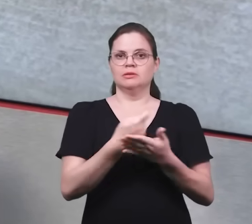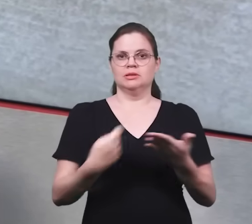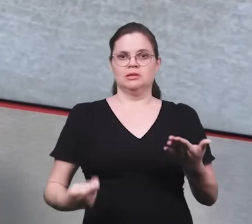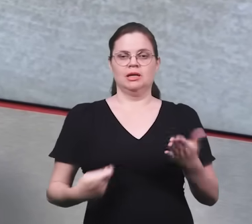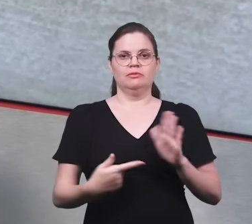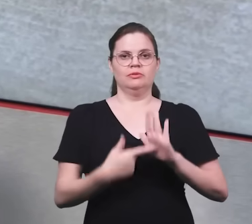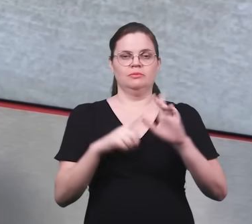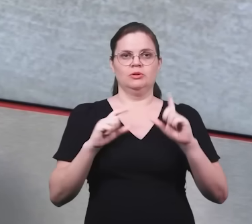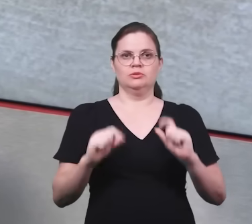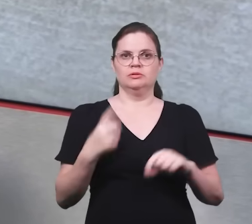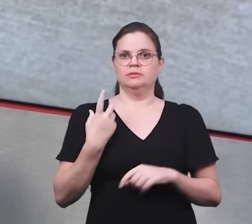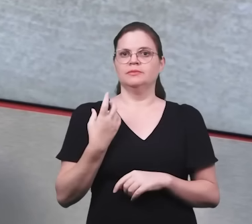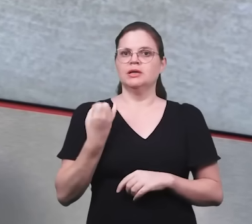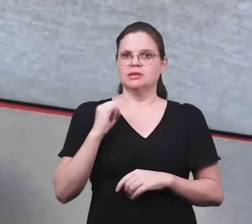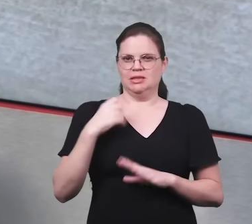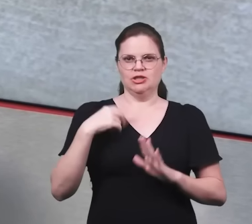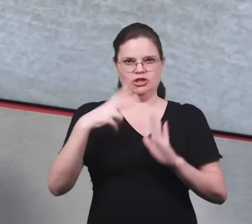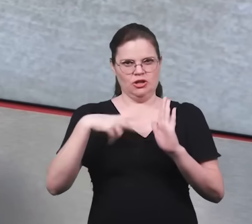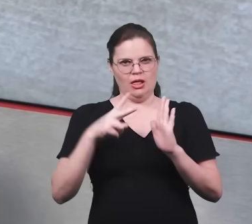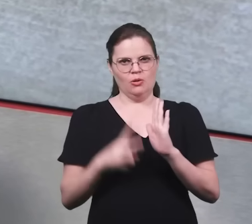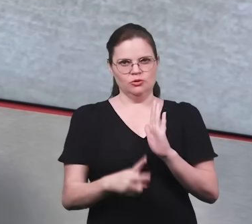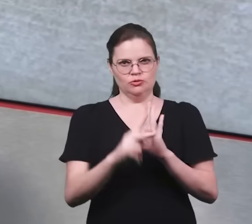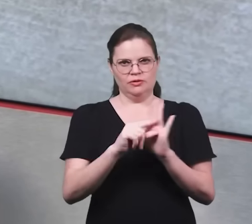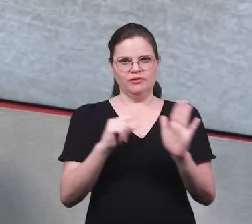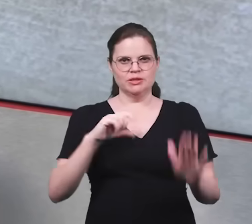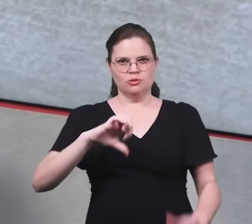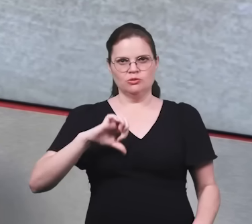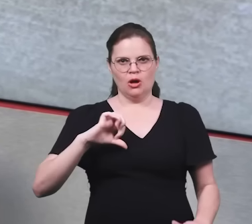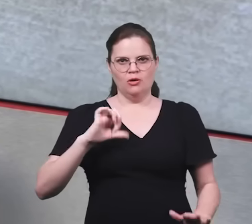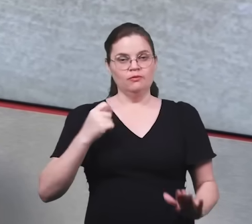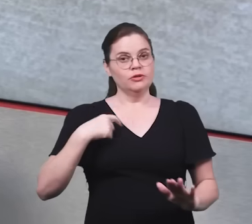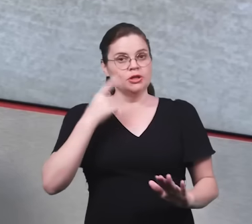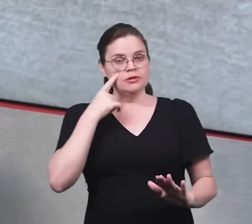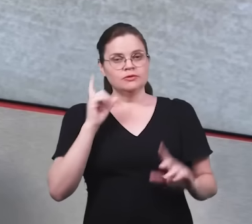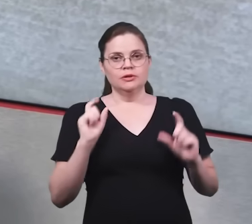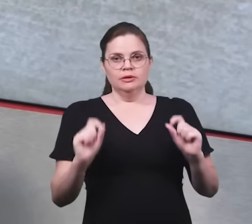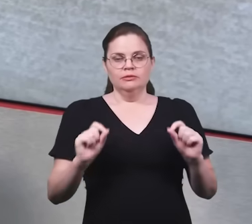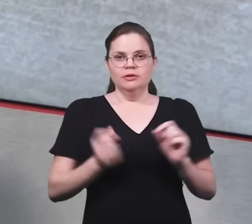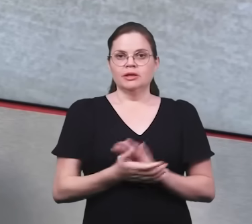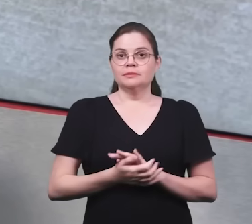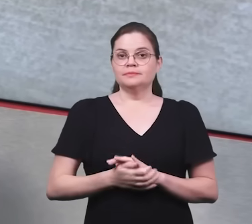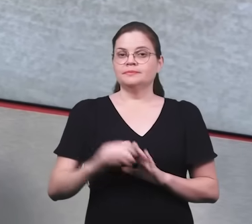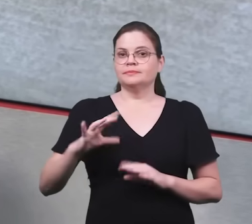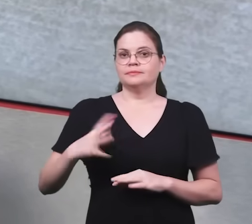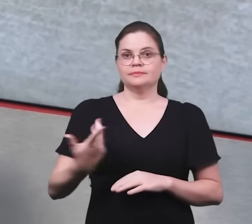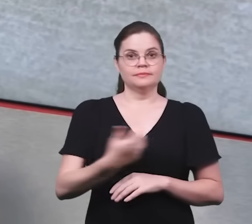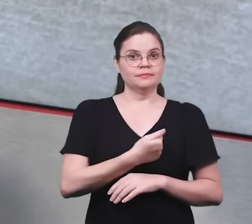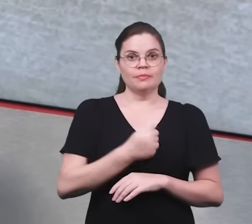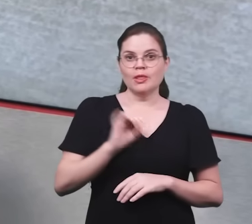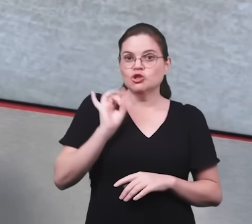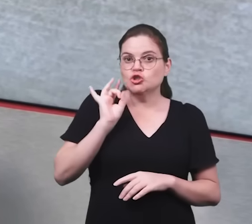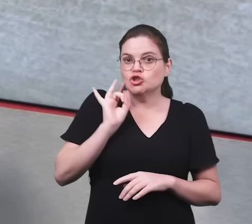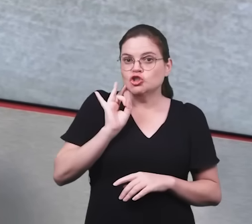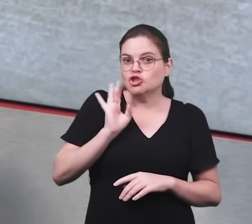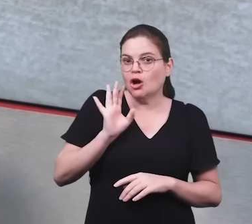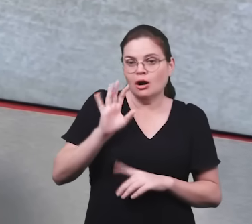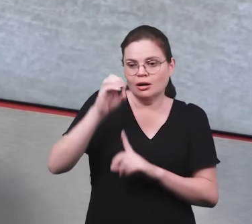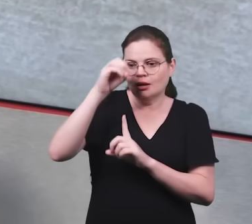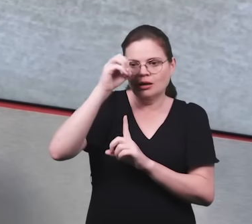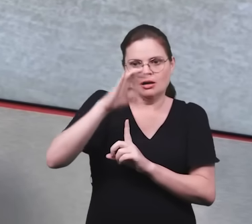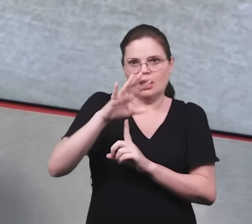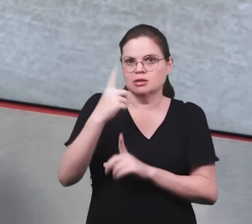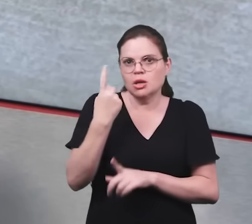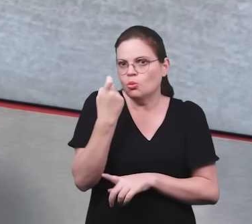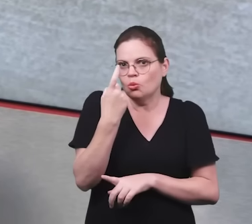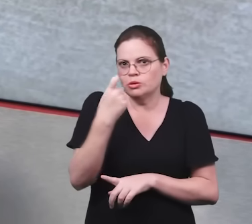escreve, se nós continuarmos no versículo seguinte, nós vamos ver que a salvação, ela é somente pela graça e a misericórdia